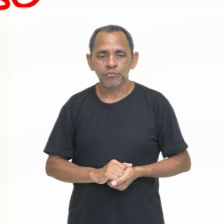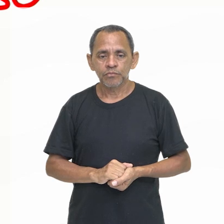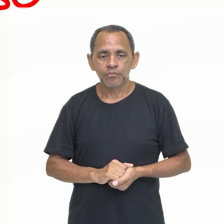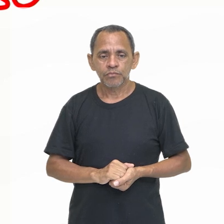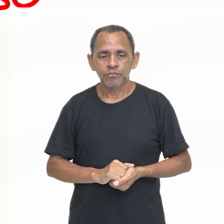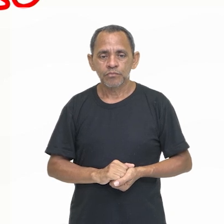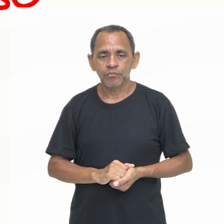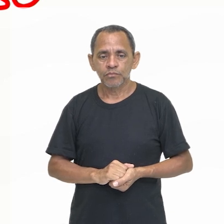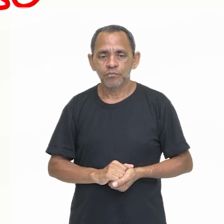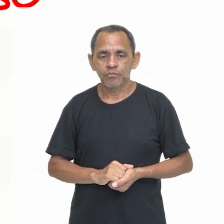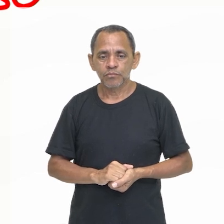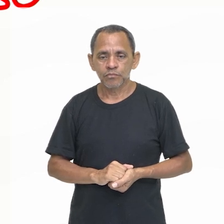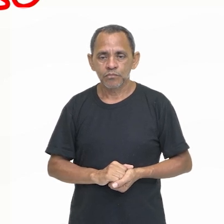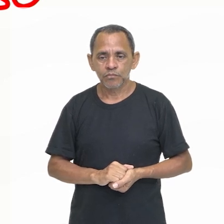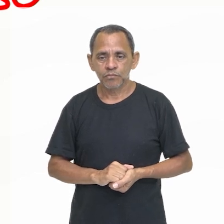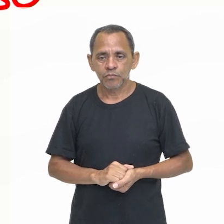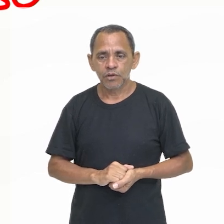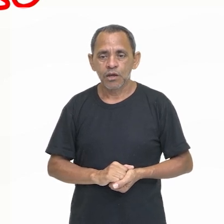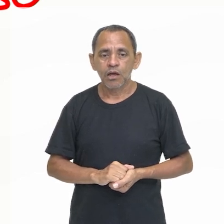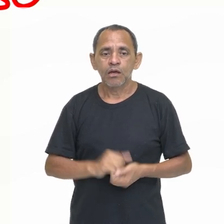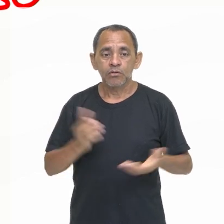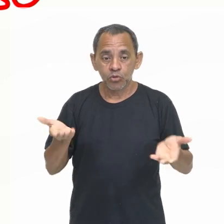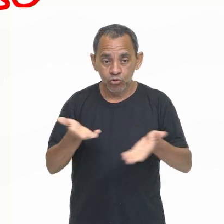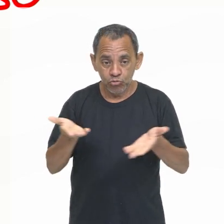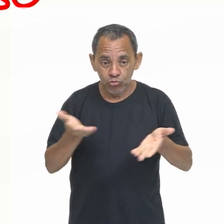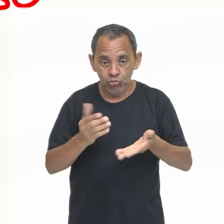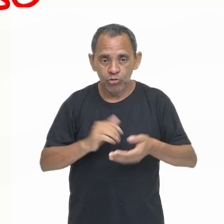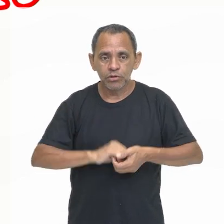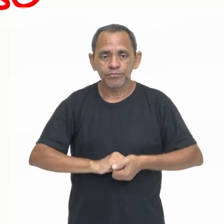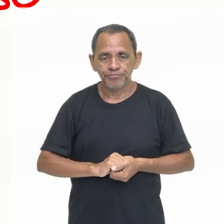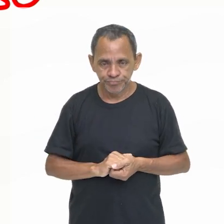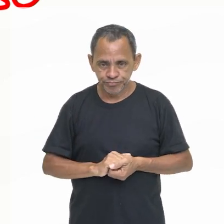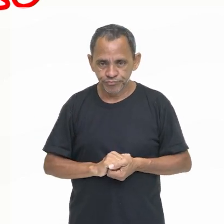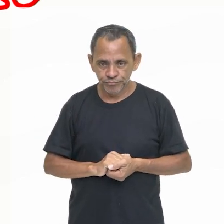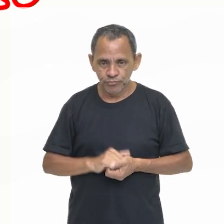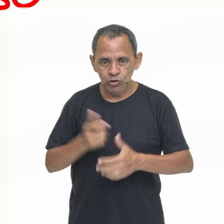8.180, nós vamos dividir mais uma vez por 1000.